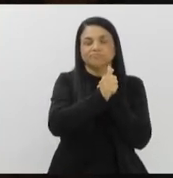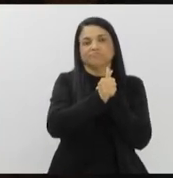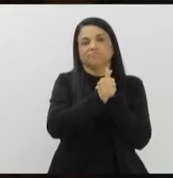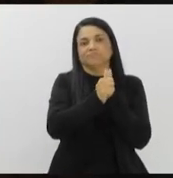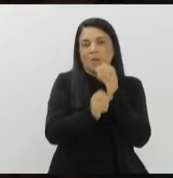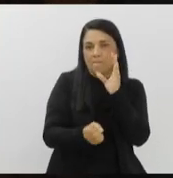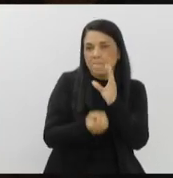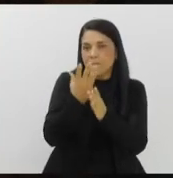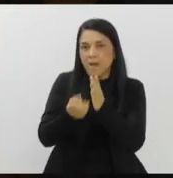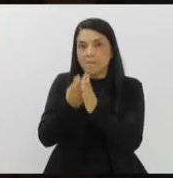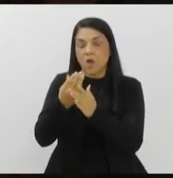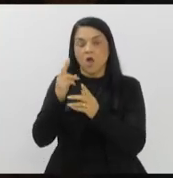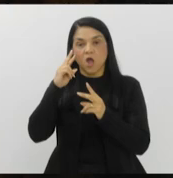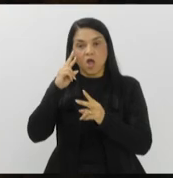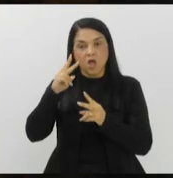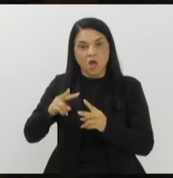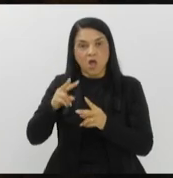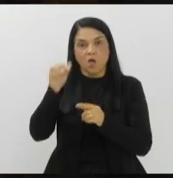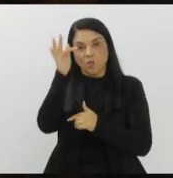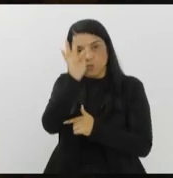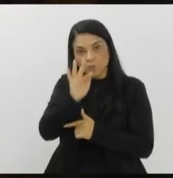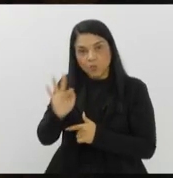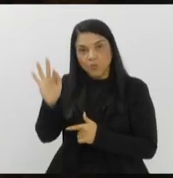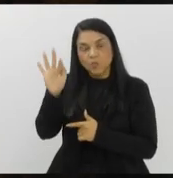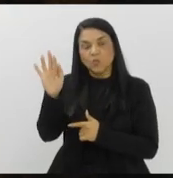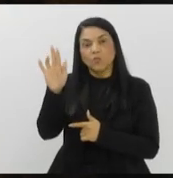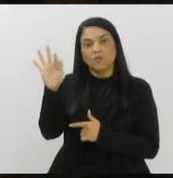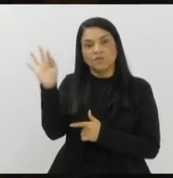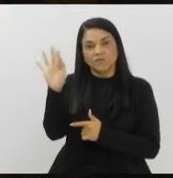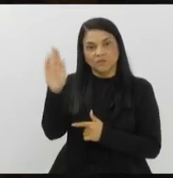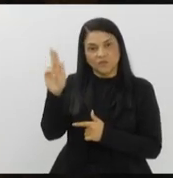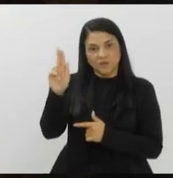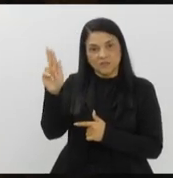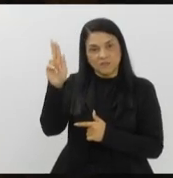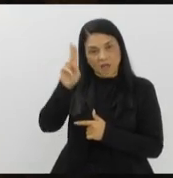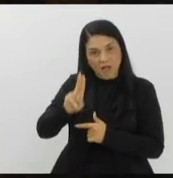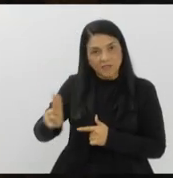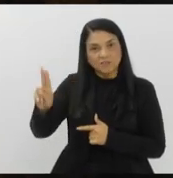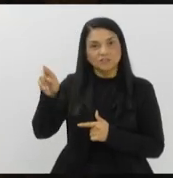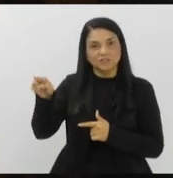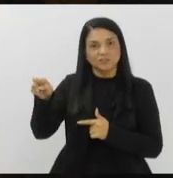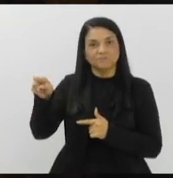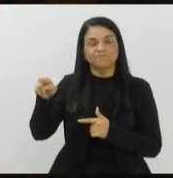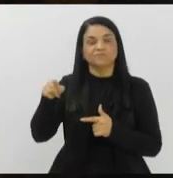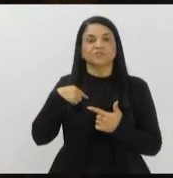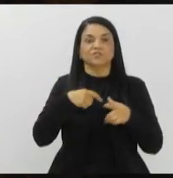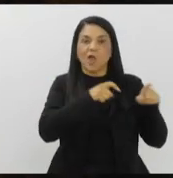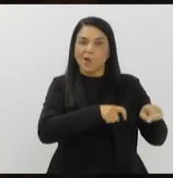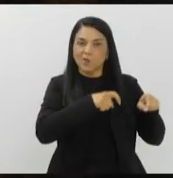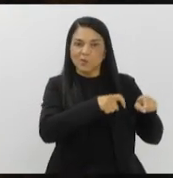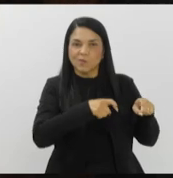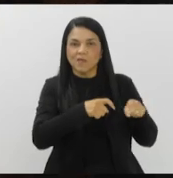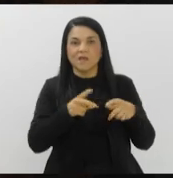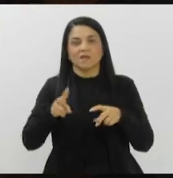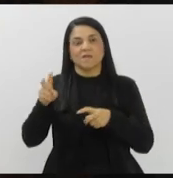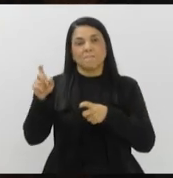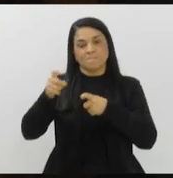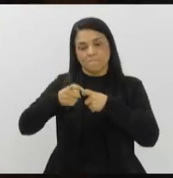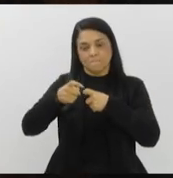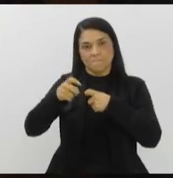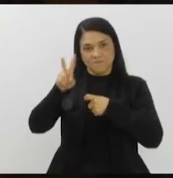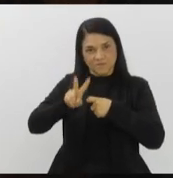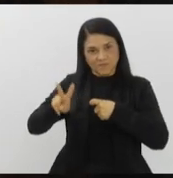para universidades, como de agronomia, como de veterinária, universidades que são muito voltadas para o trabalho rural